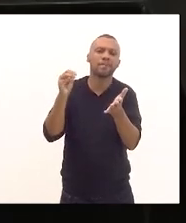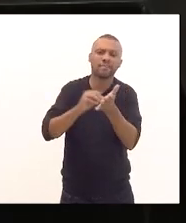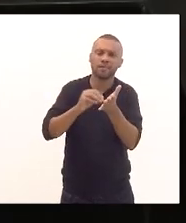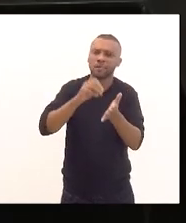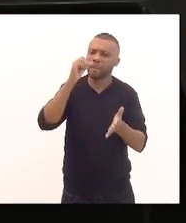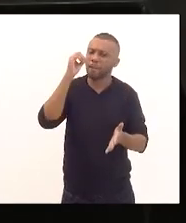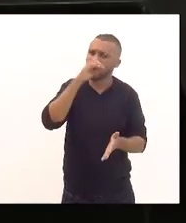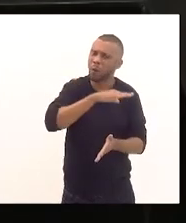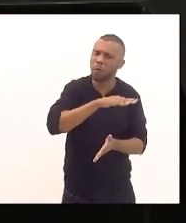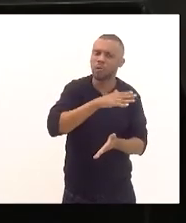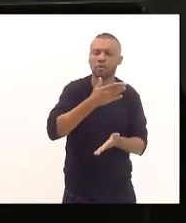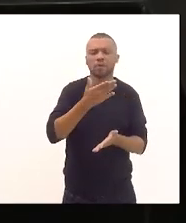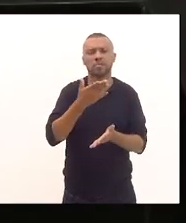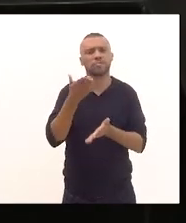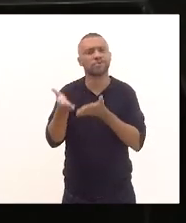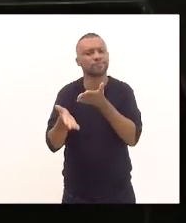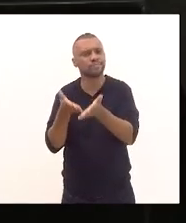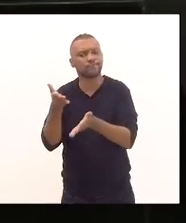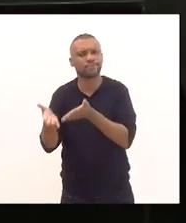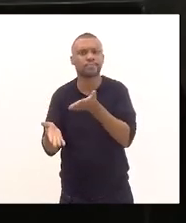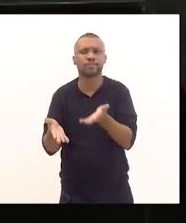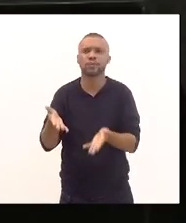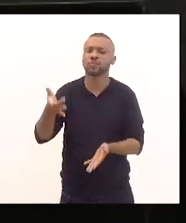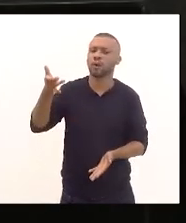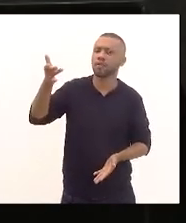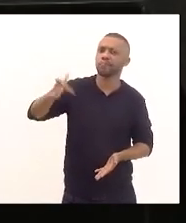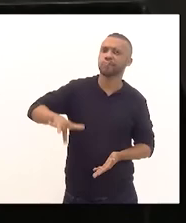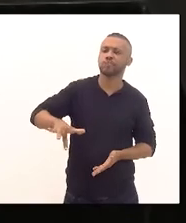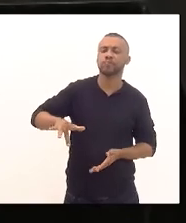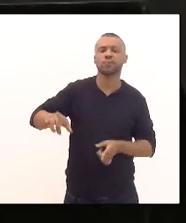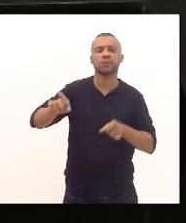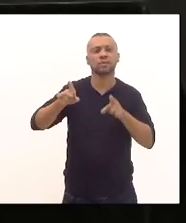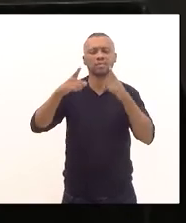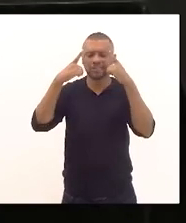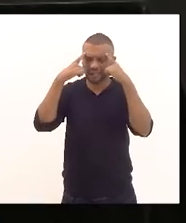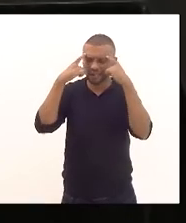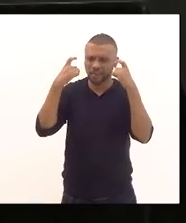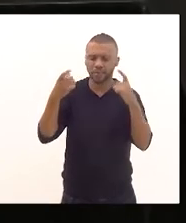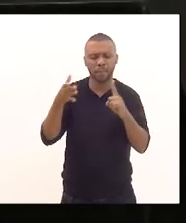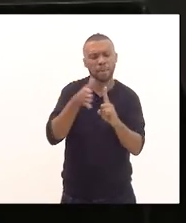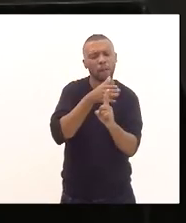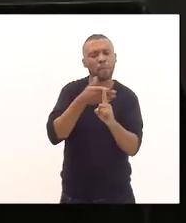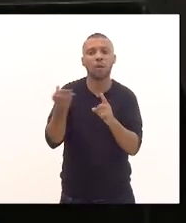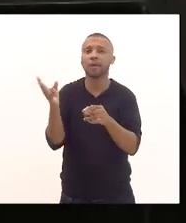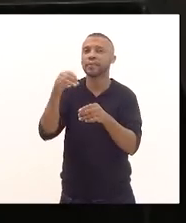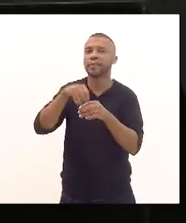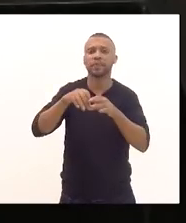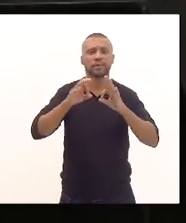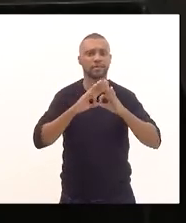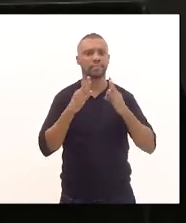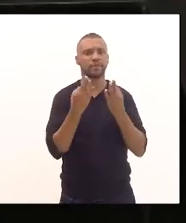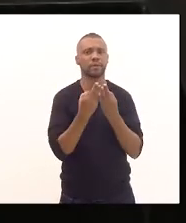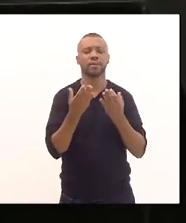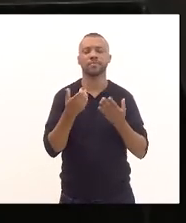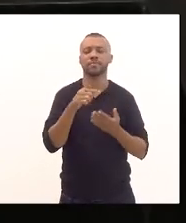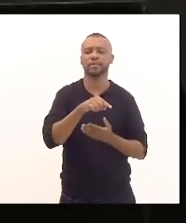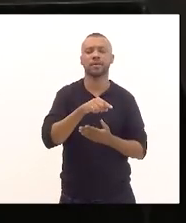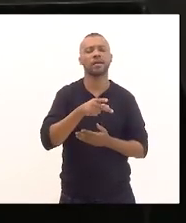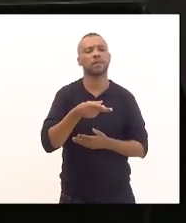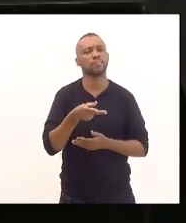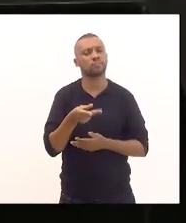dos maus-tratos do abandono da violência entra O que é